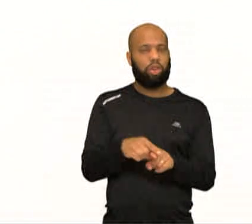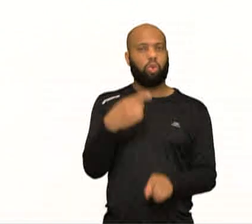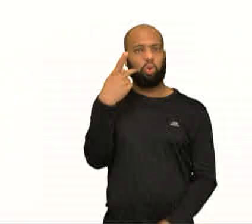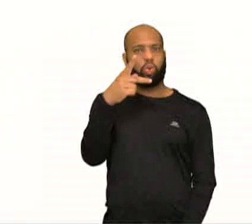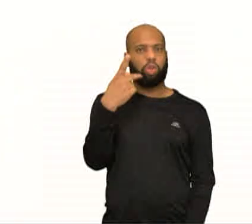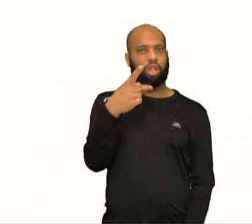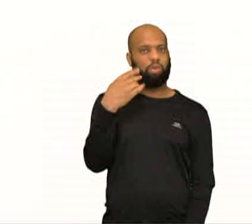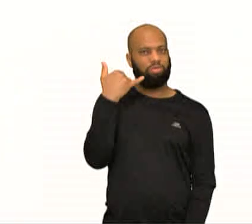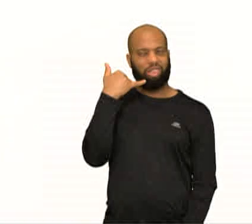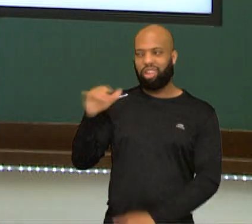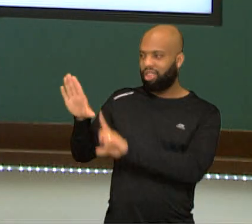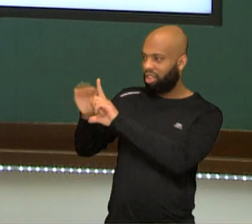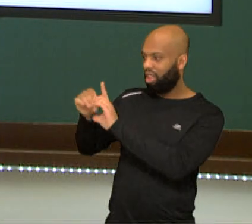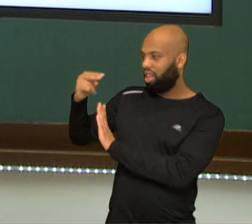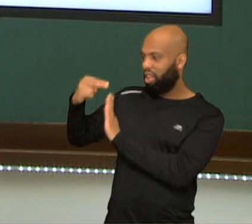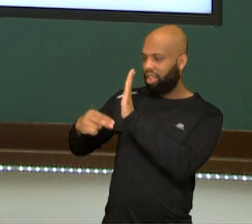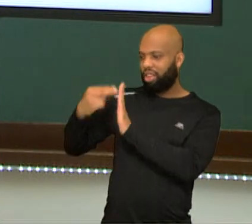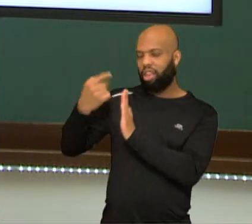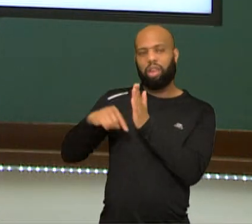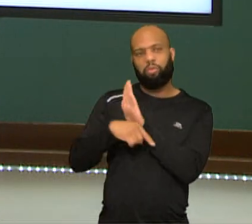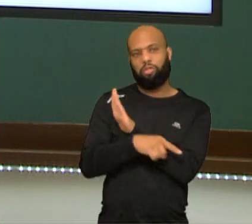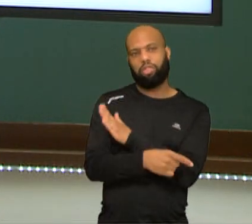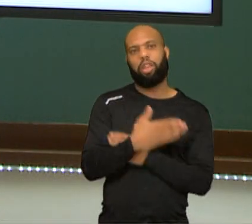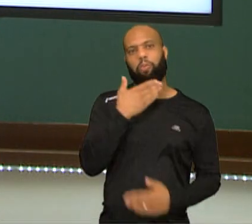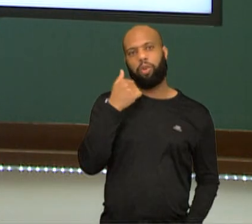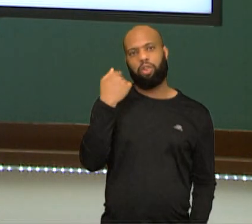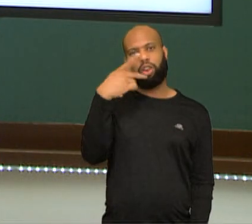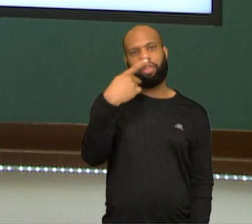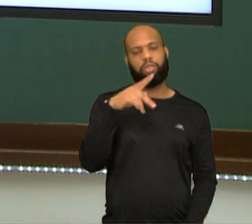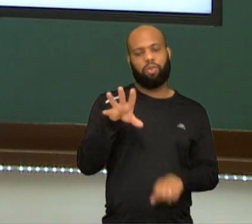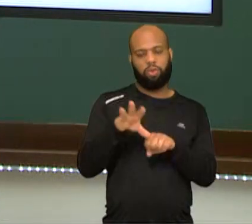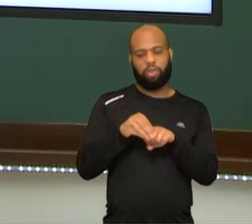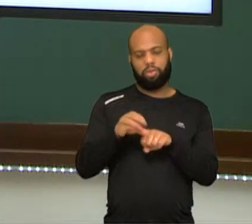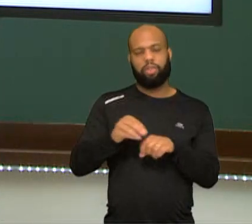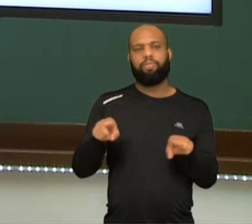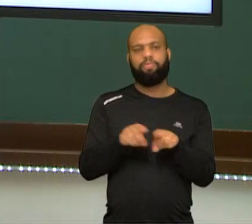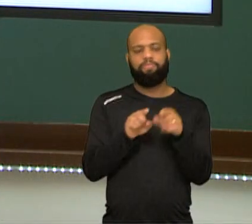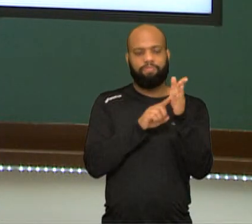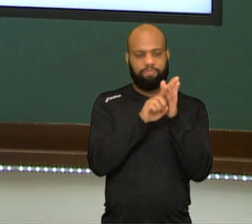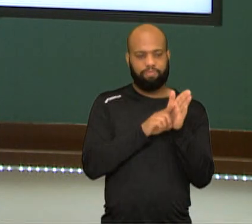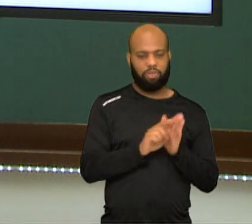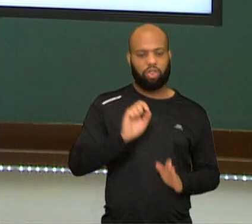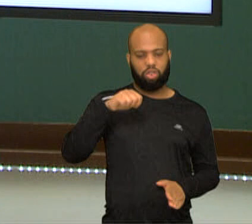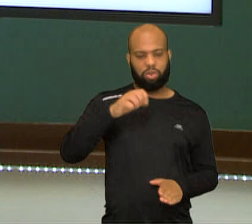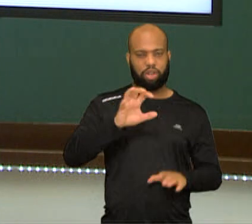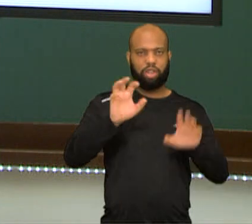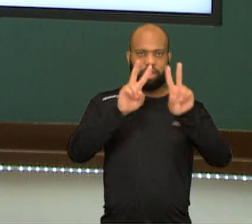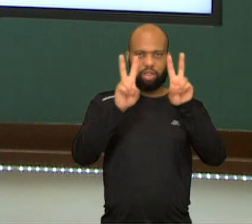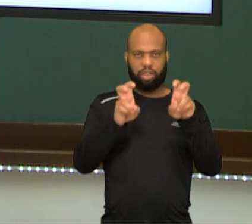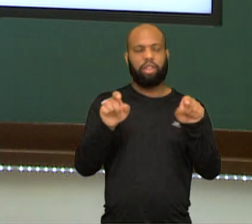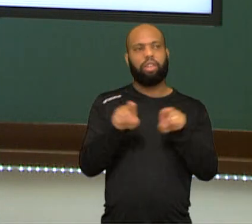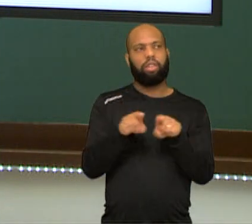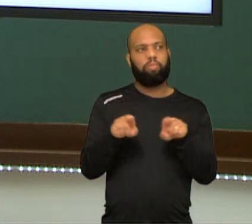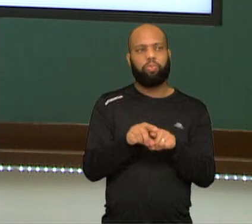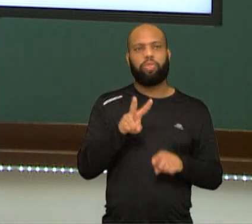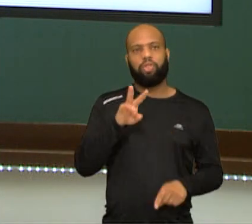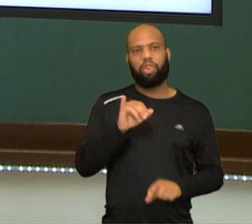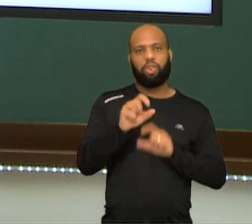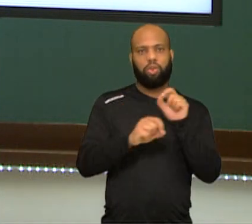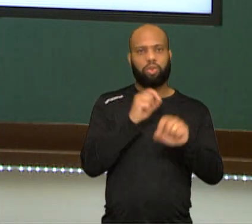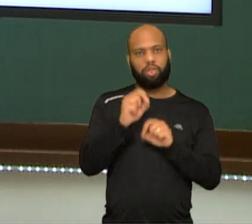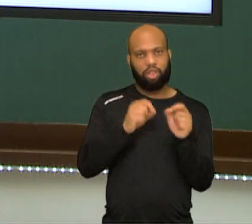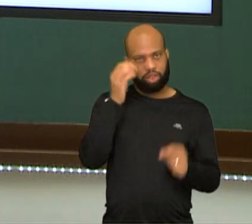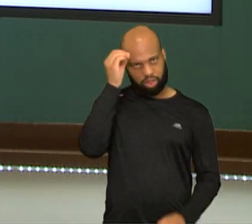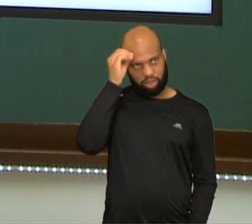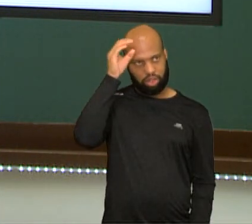Code, ler, aprofundar, pesquisar, investigar sobre este assunto e construir ainda